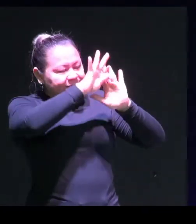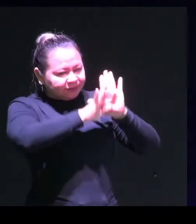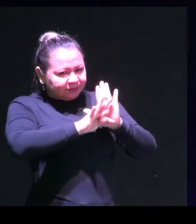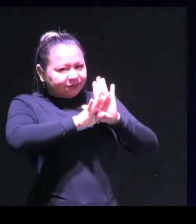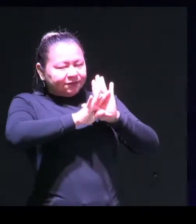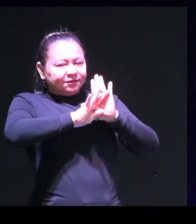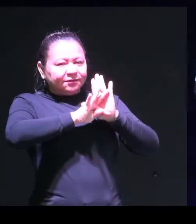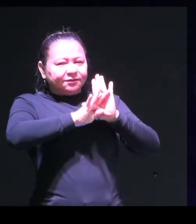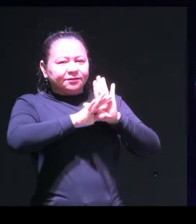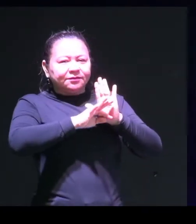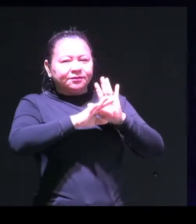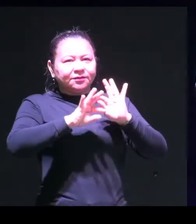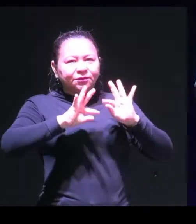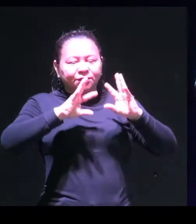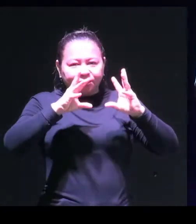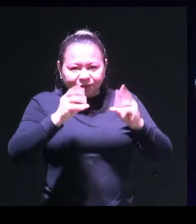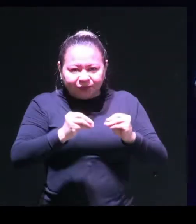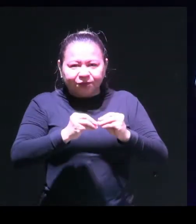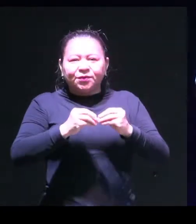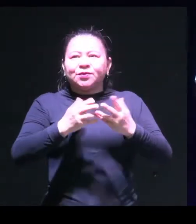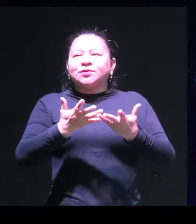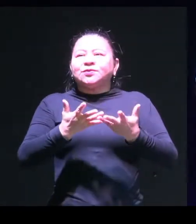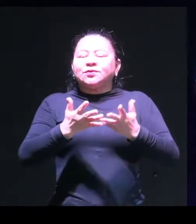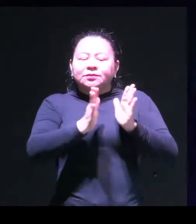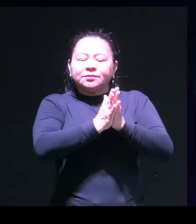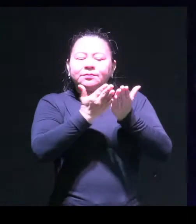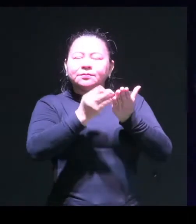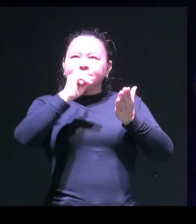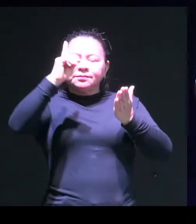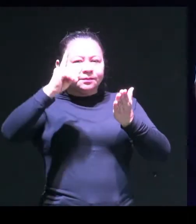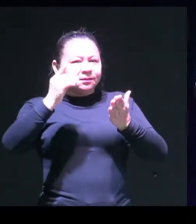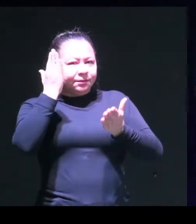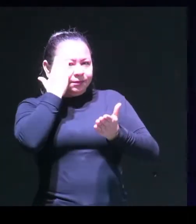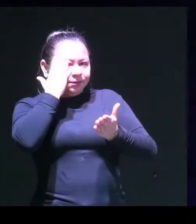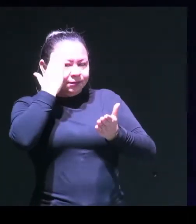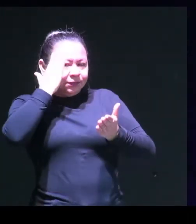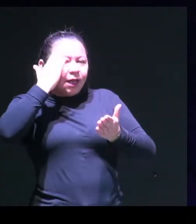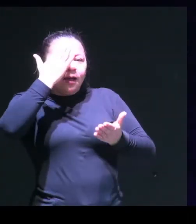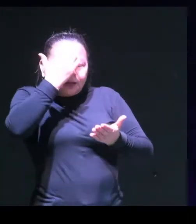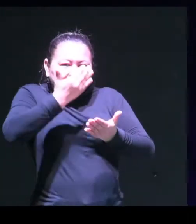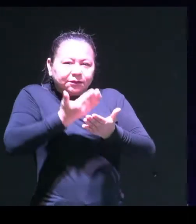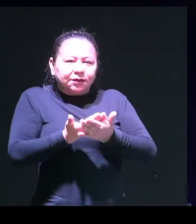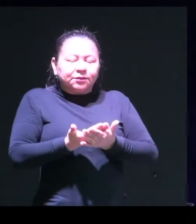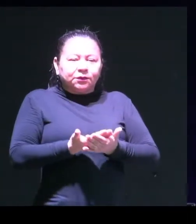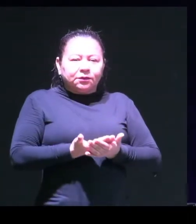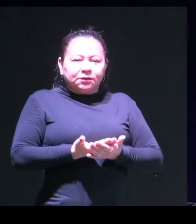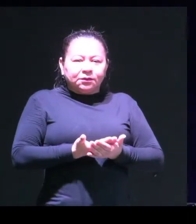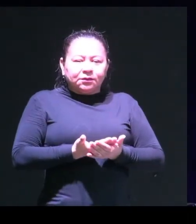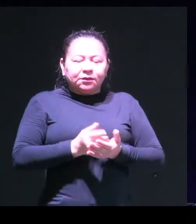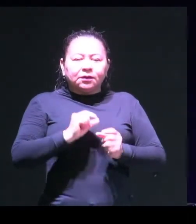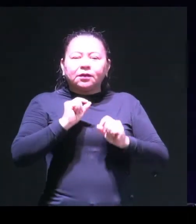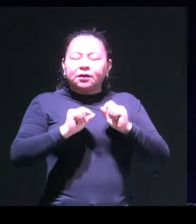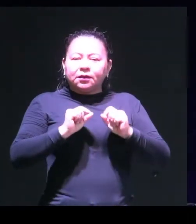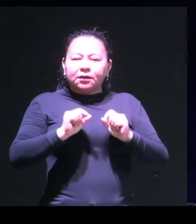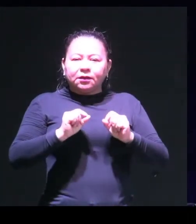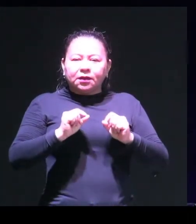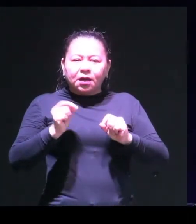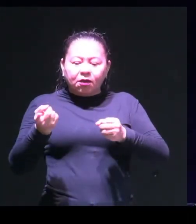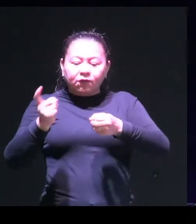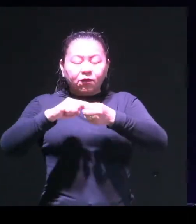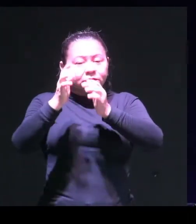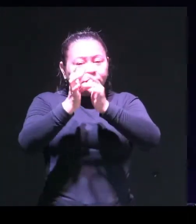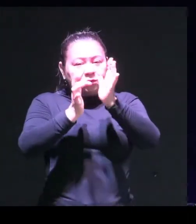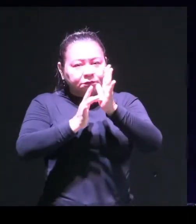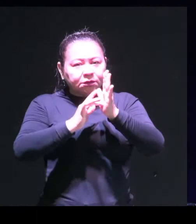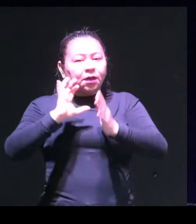outros assuntos, outros textos sagrados, nós acreditamos que a vinda do